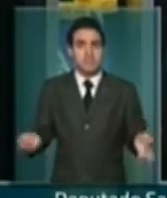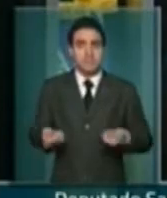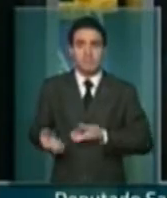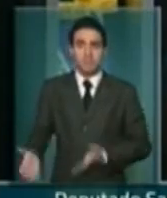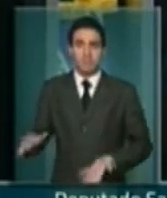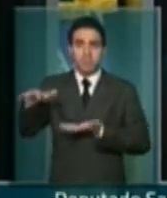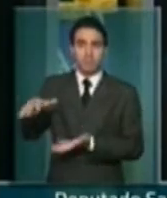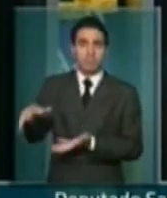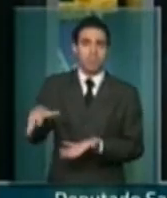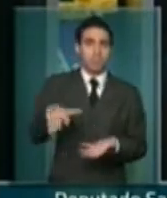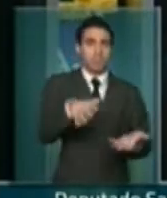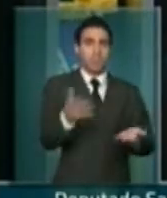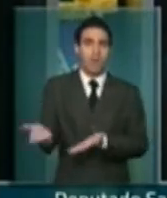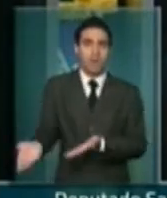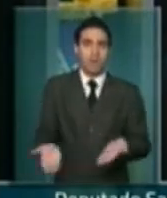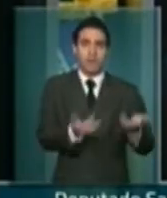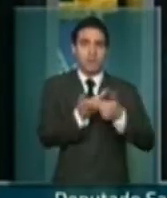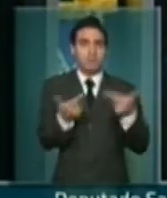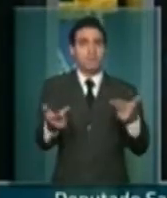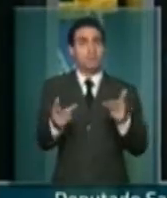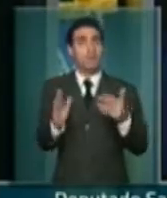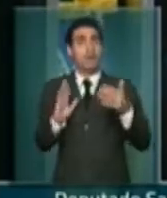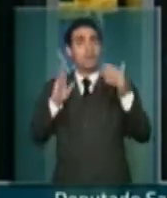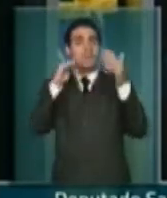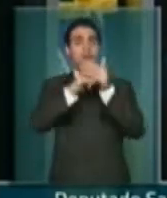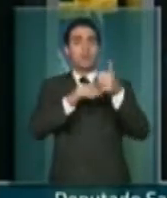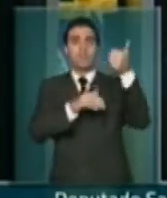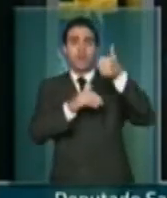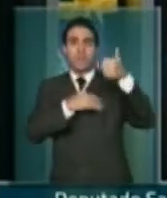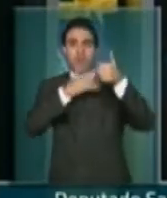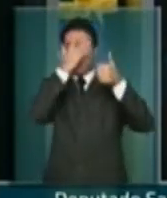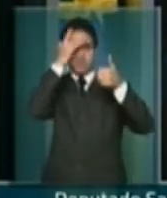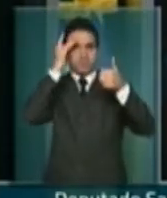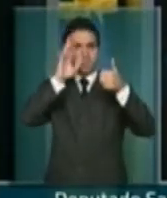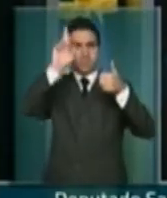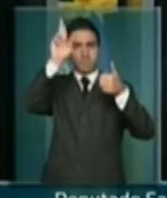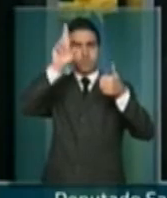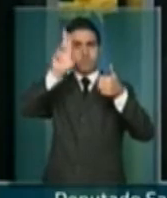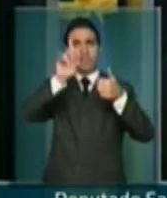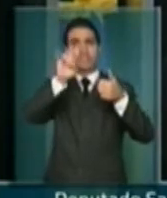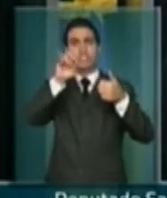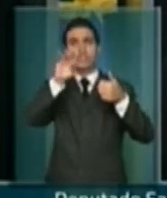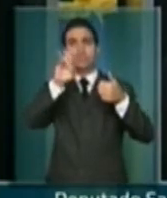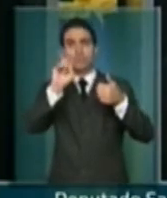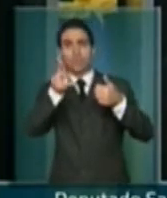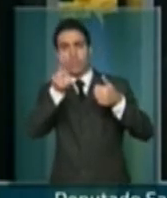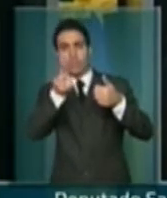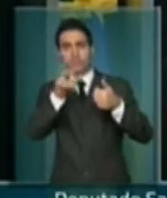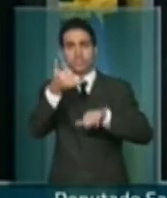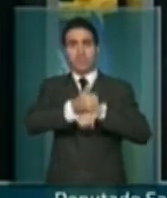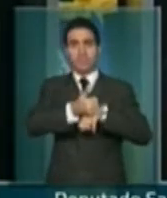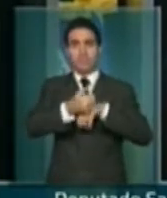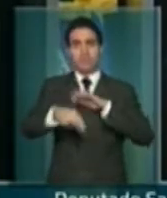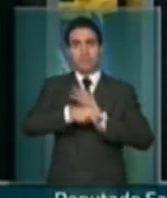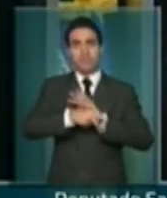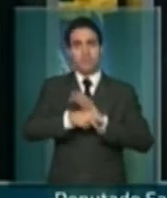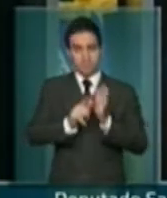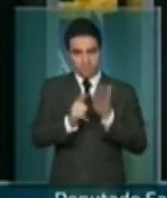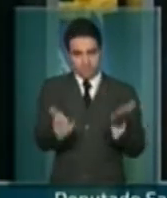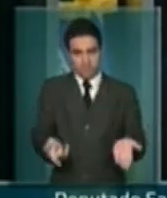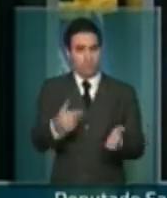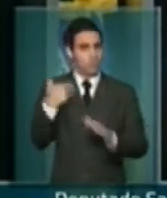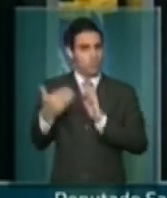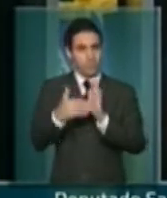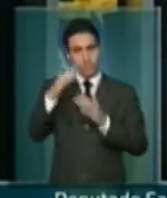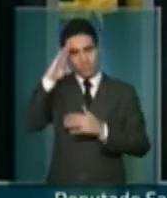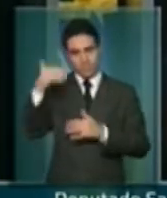de papel, até o editor-chefe desse importante órgão de imprensa. Eu não tenho muito